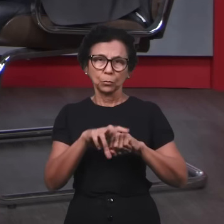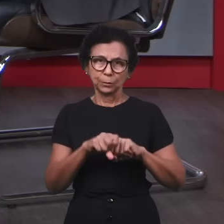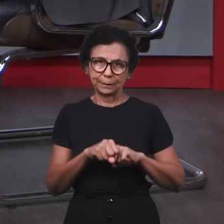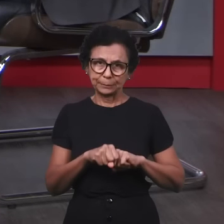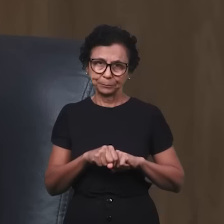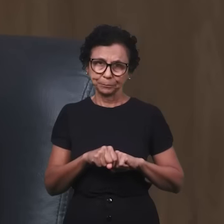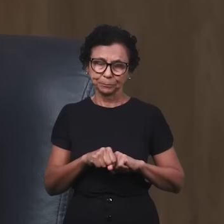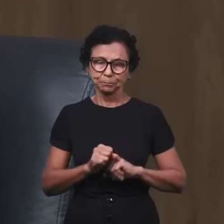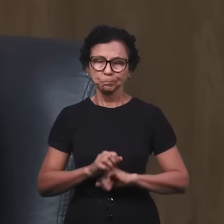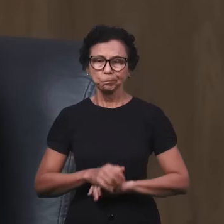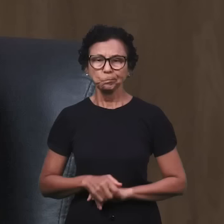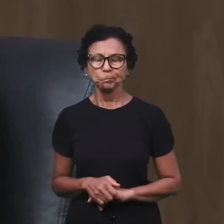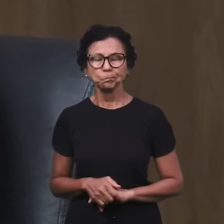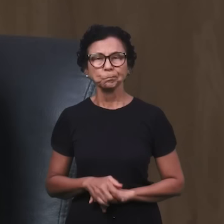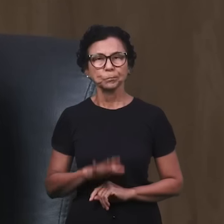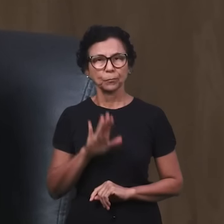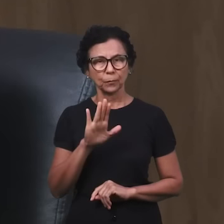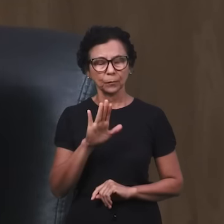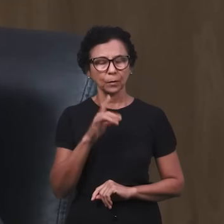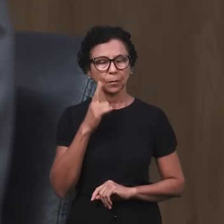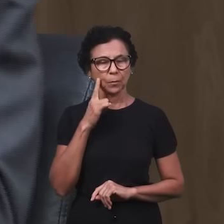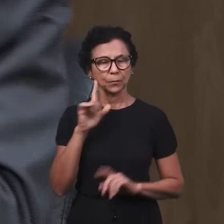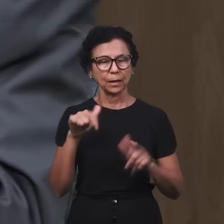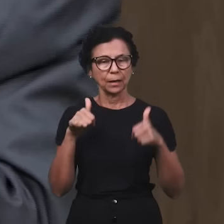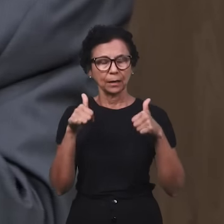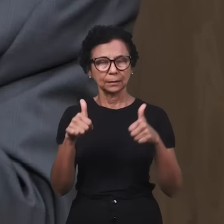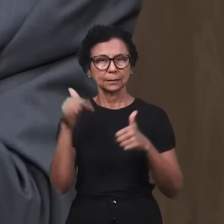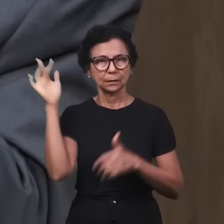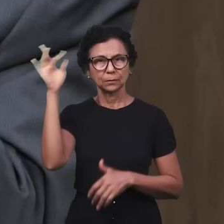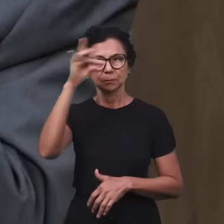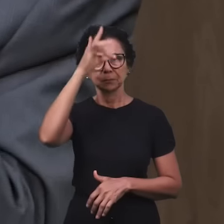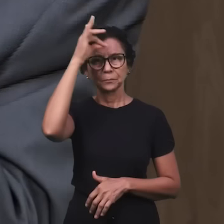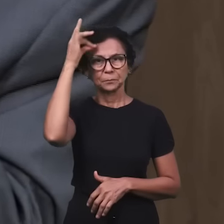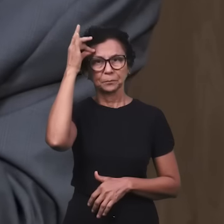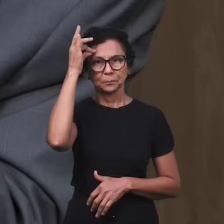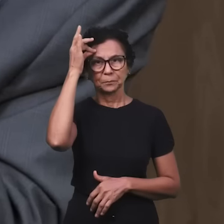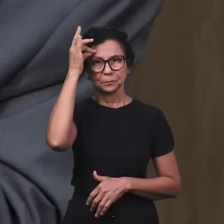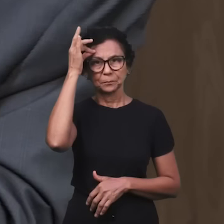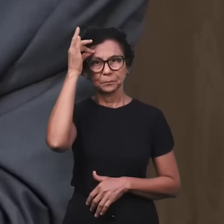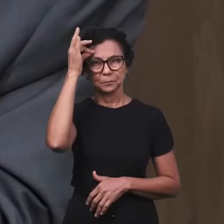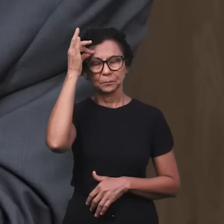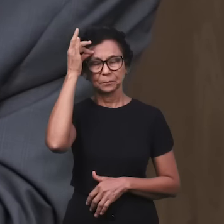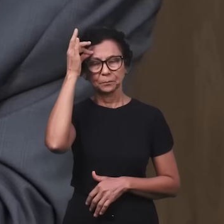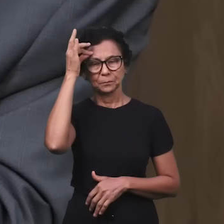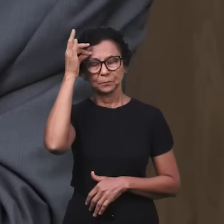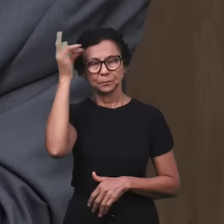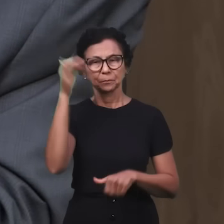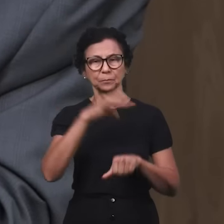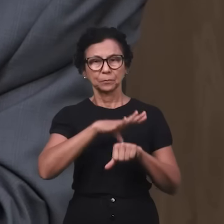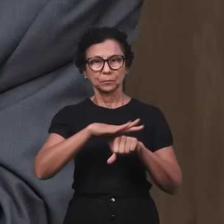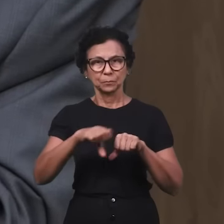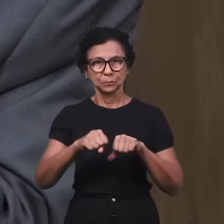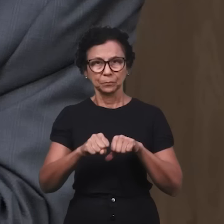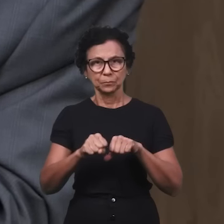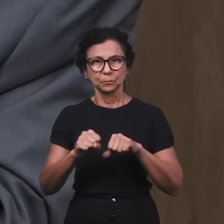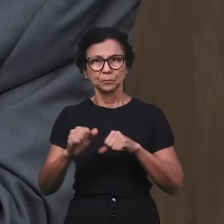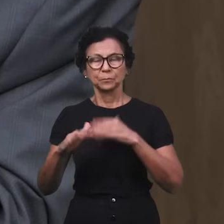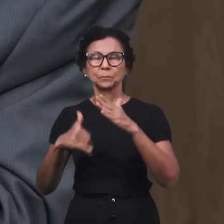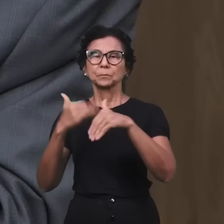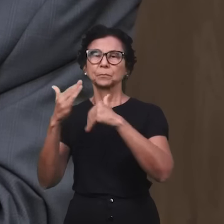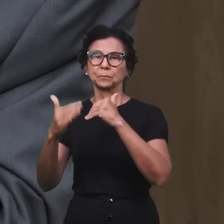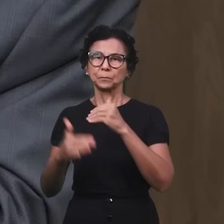no Velho Testamento. Então vamos ver a operação do Espírito Santo no processo de cura de Naamã.